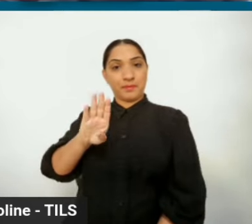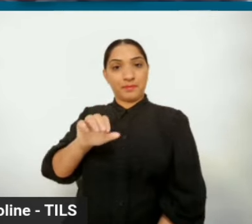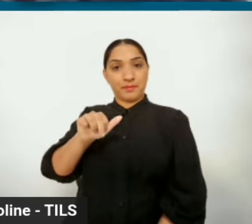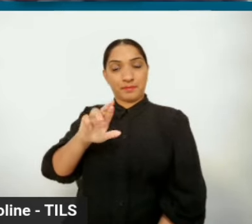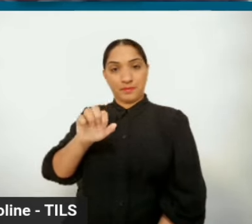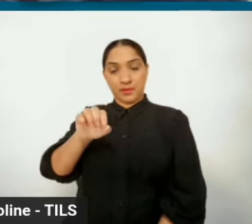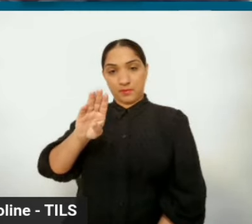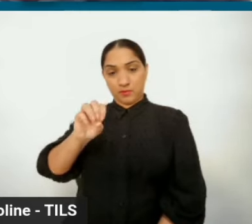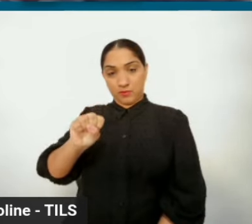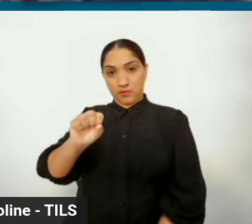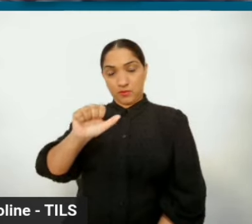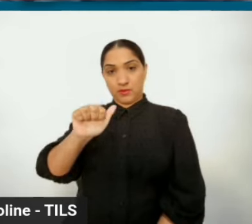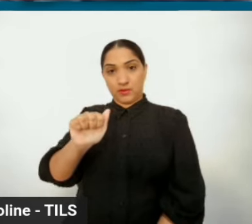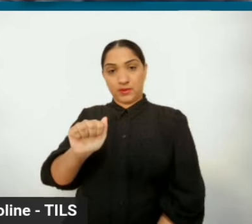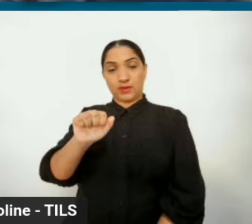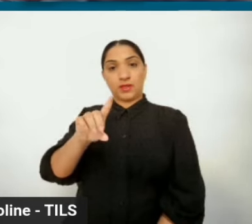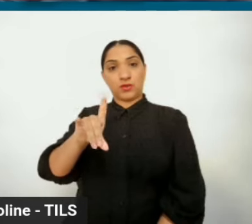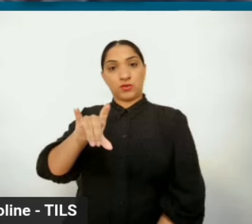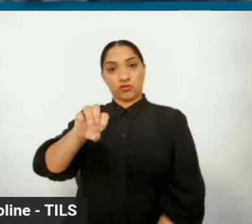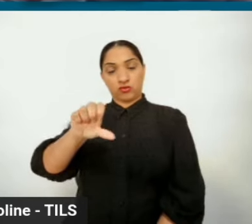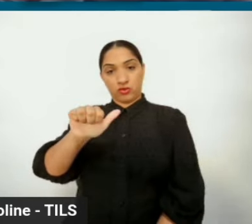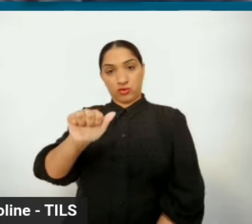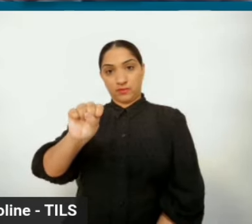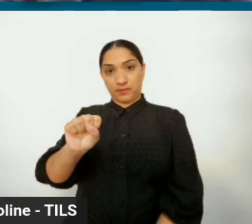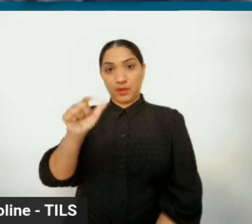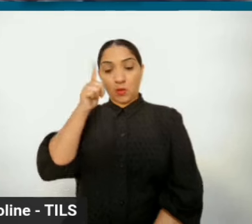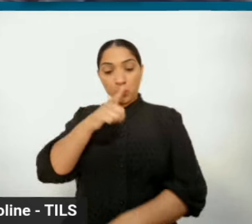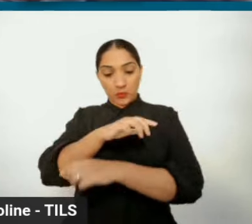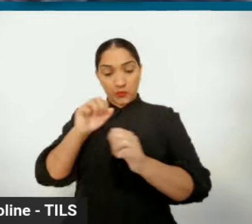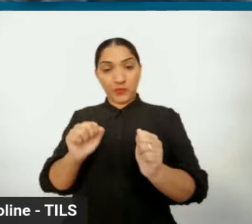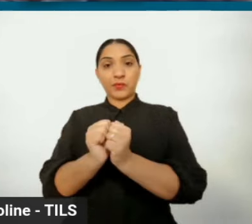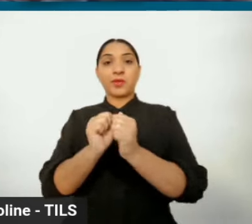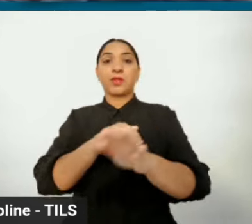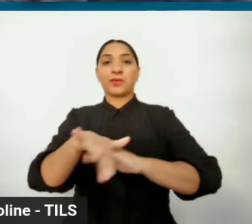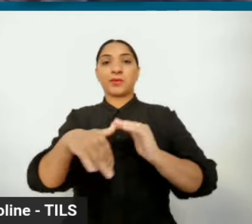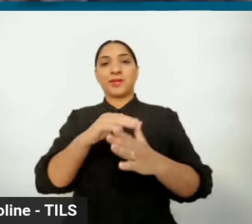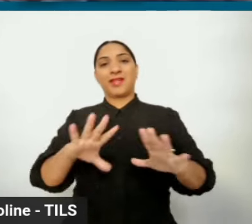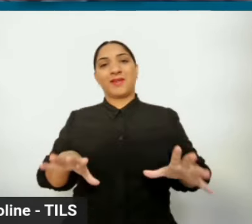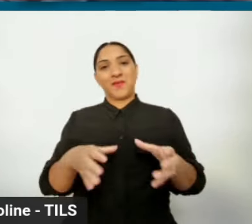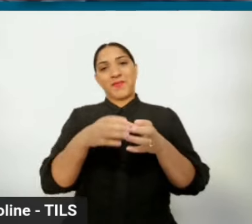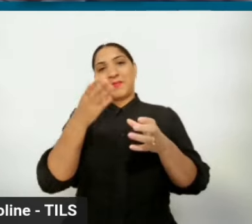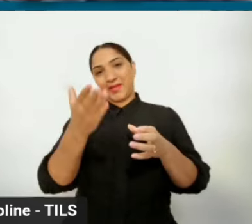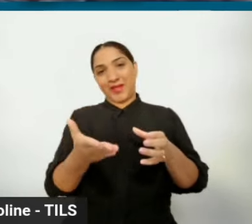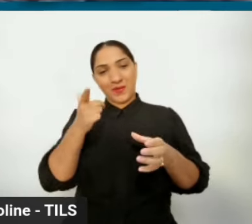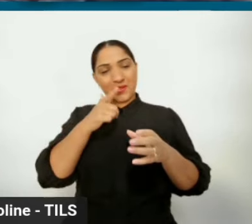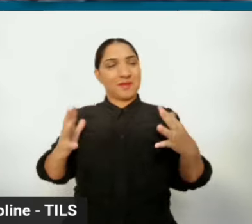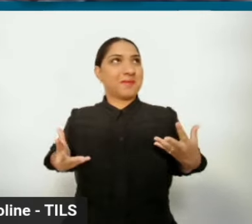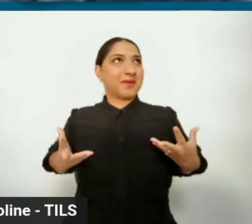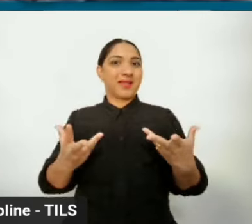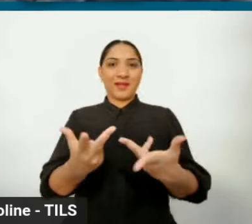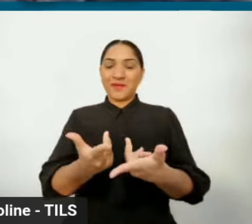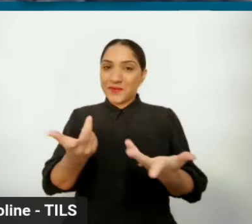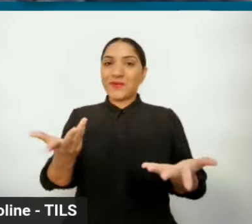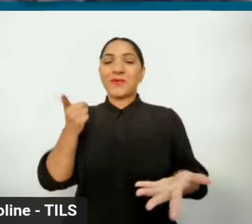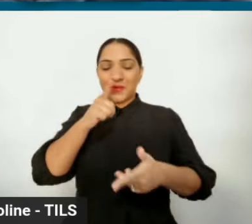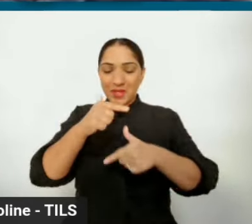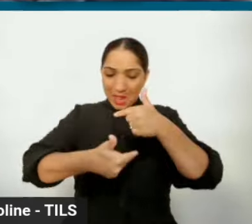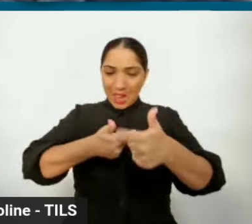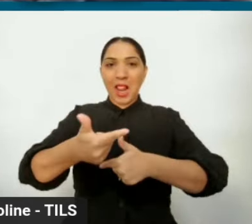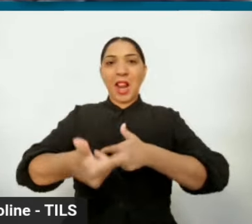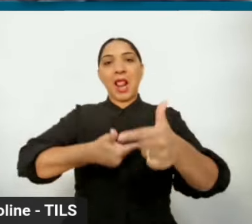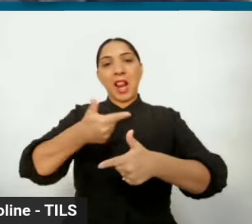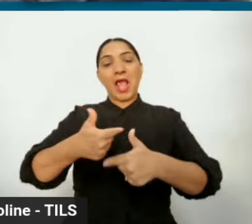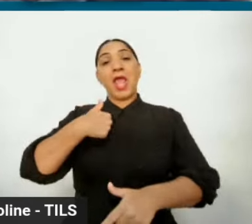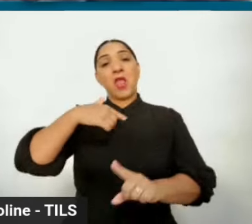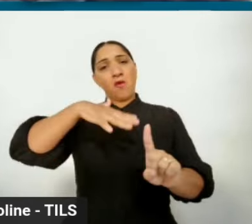capital federal. Mandar um grande abraço a todos da sua equipe, que é uma equipe sensacional, faz um trabalho maravilhoso. Sou fã da